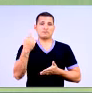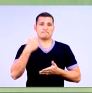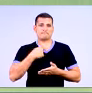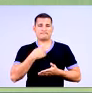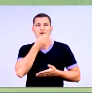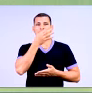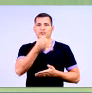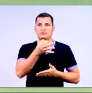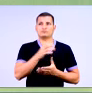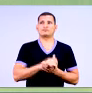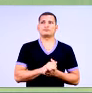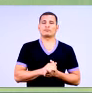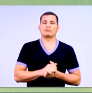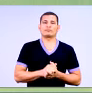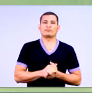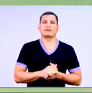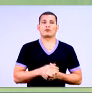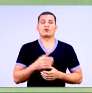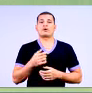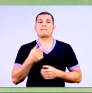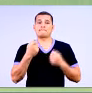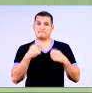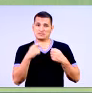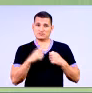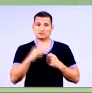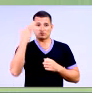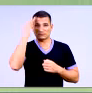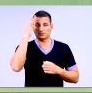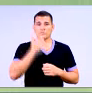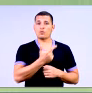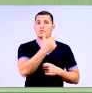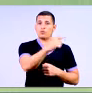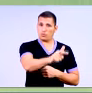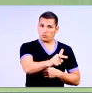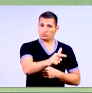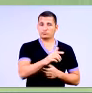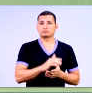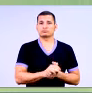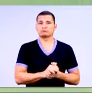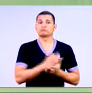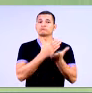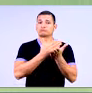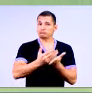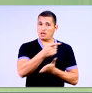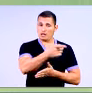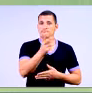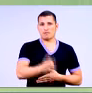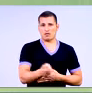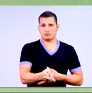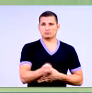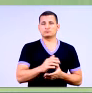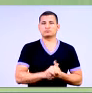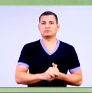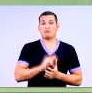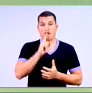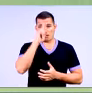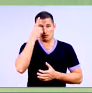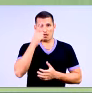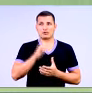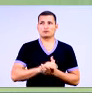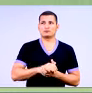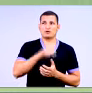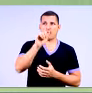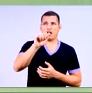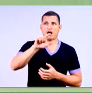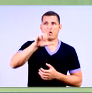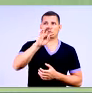vista. Precisamos entender o outro desde ele mesmo. Então, a ideia de alteridade é a